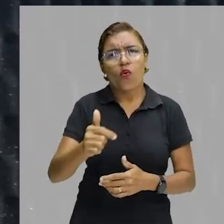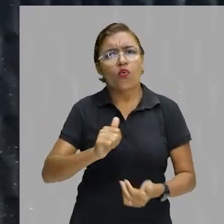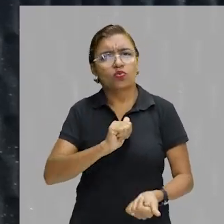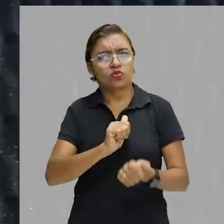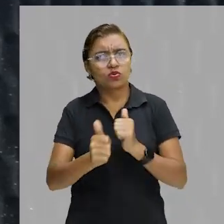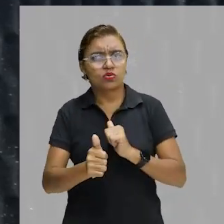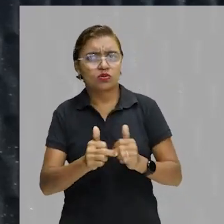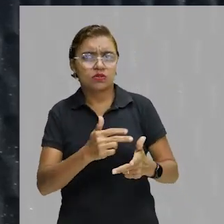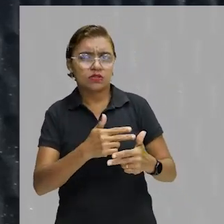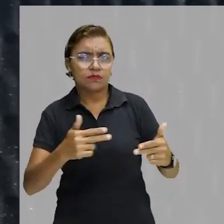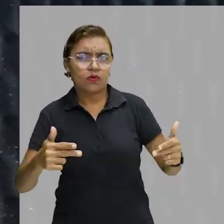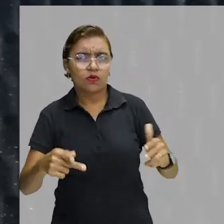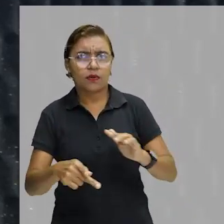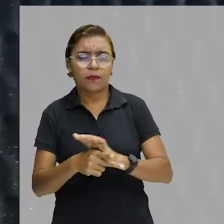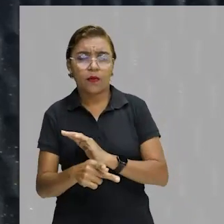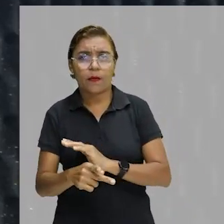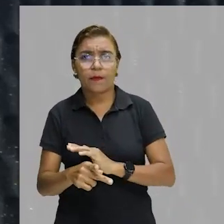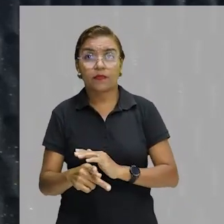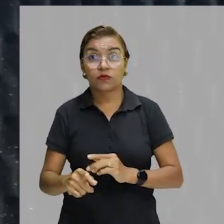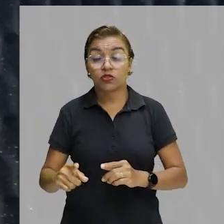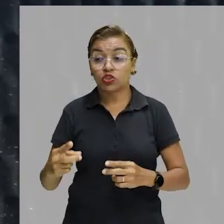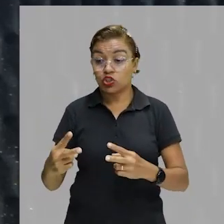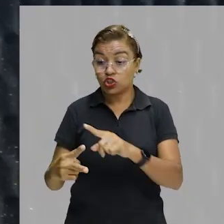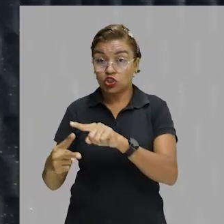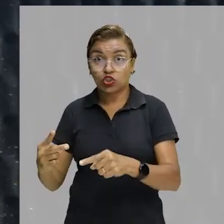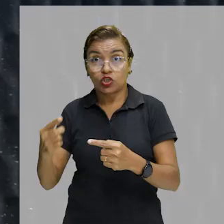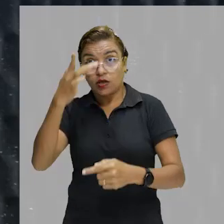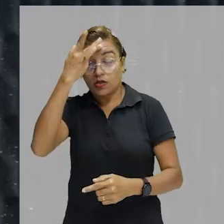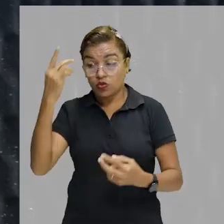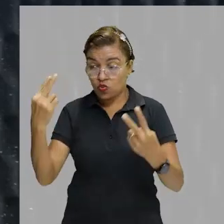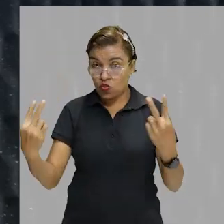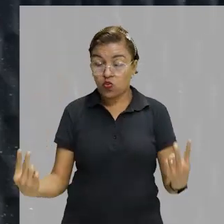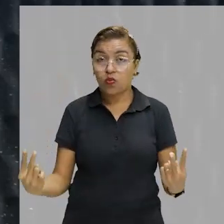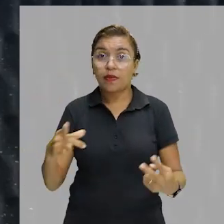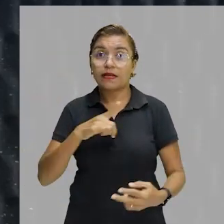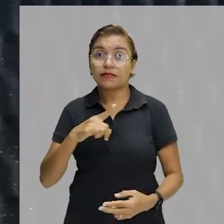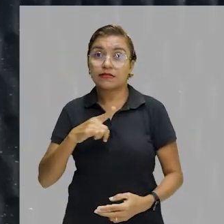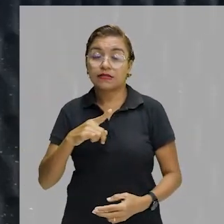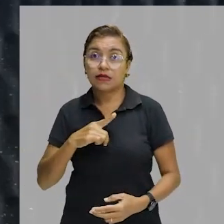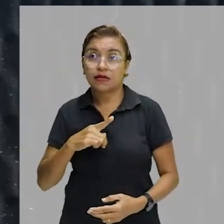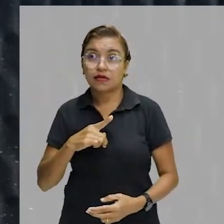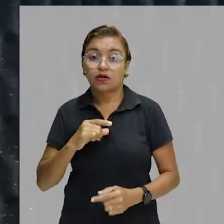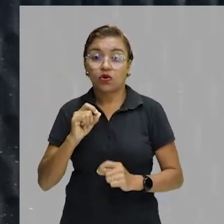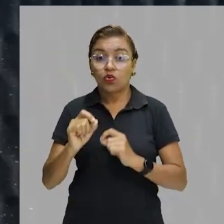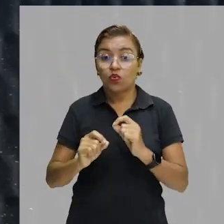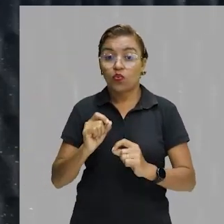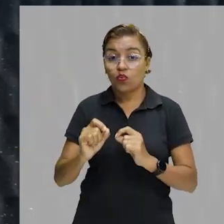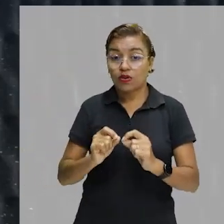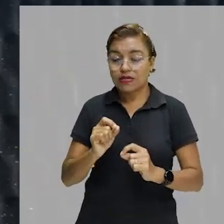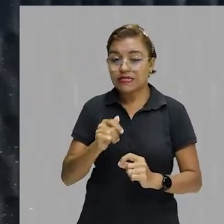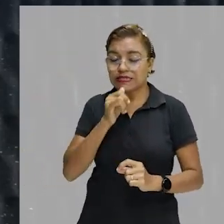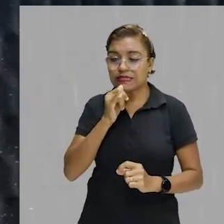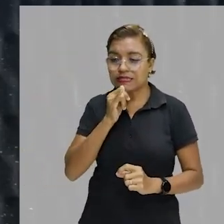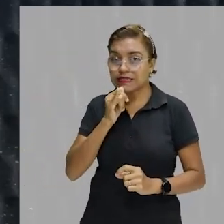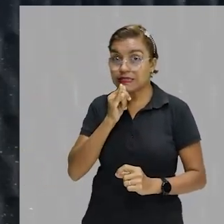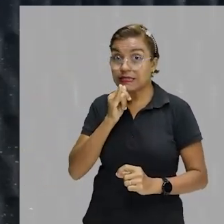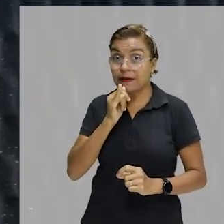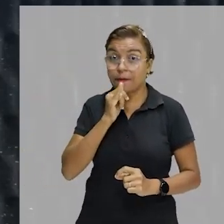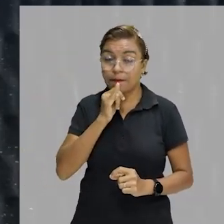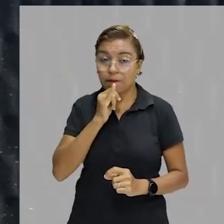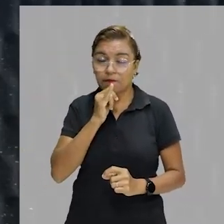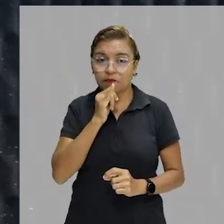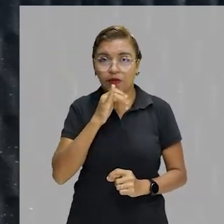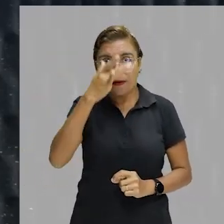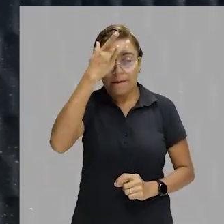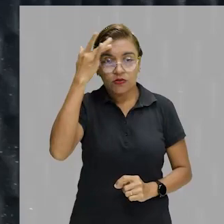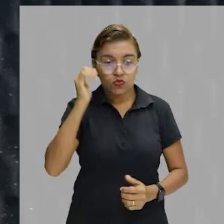de duplas, ele é realizado o quê? Em diagonal. O atleta está posicionado do